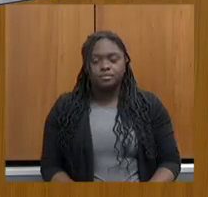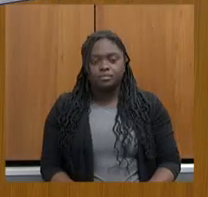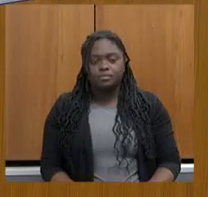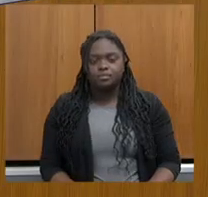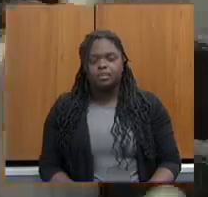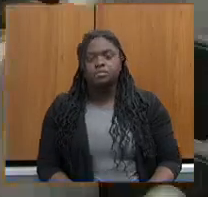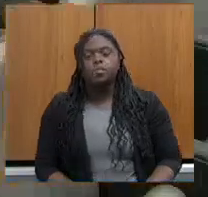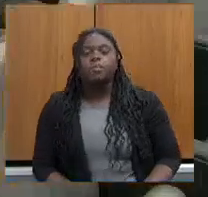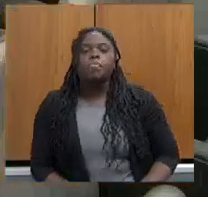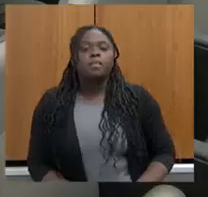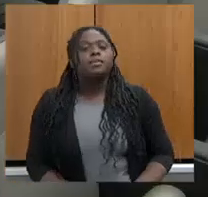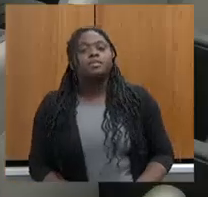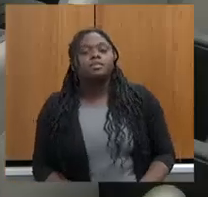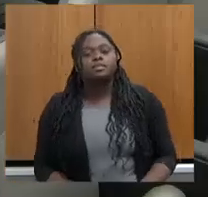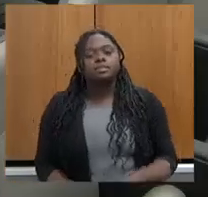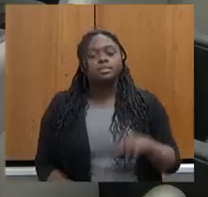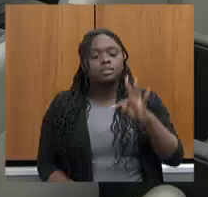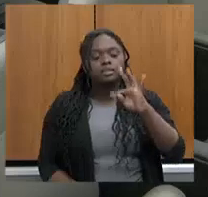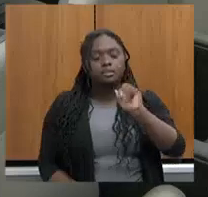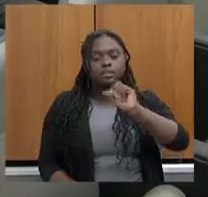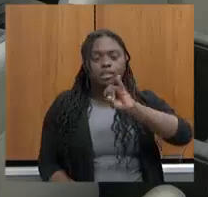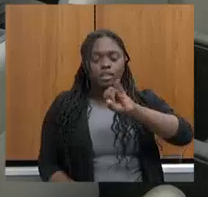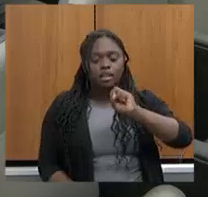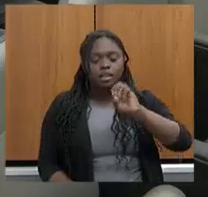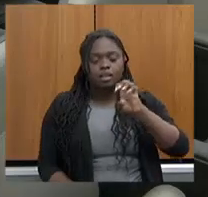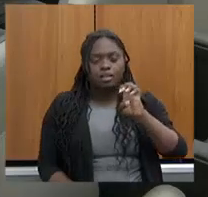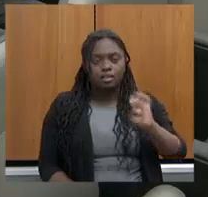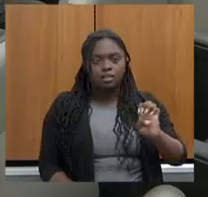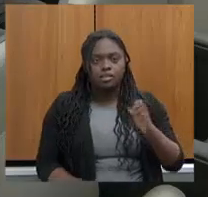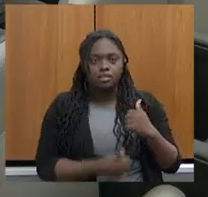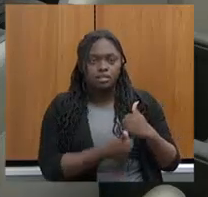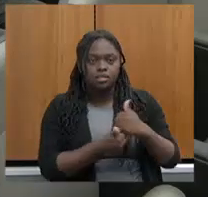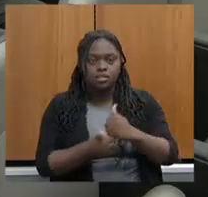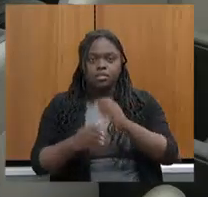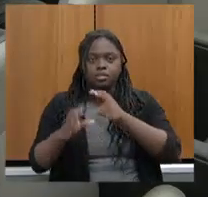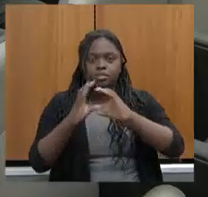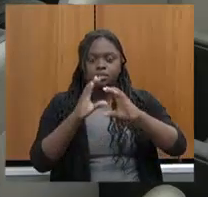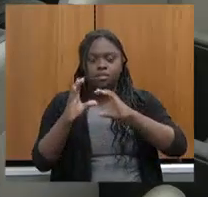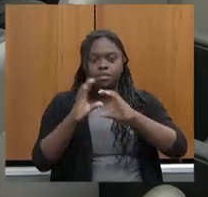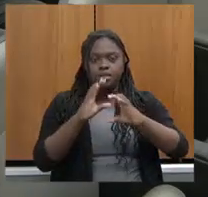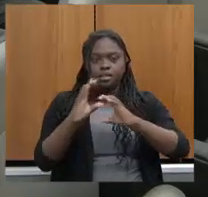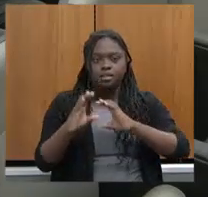Capitão BM Taíse Rodrigues Rocha assessora de comunicação